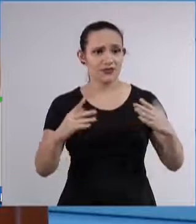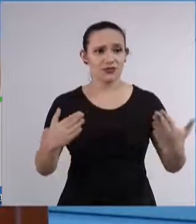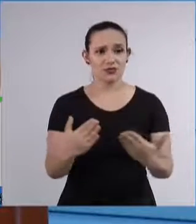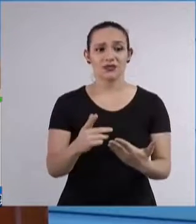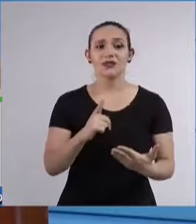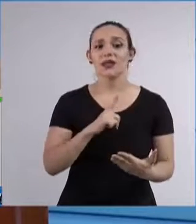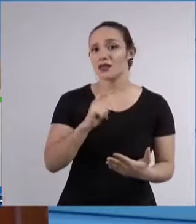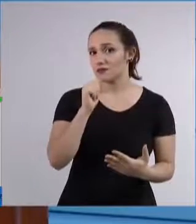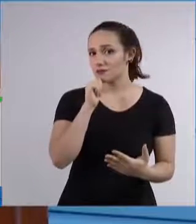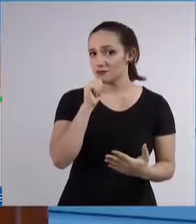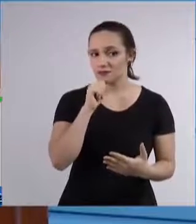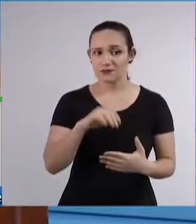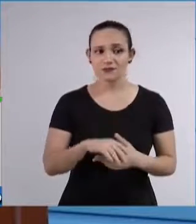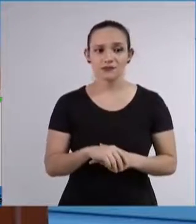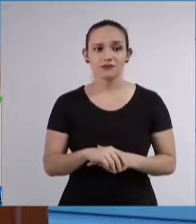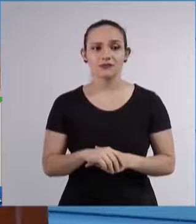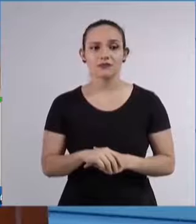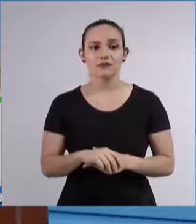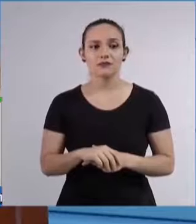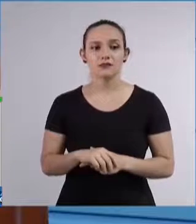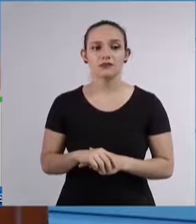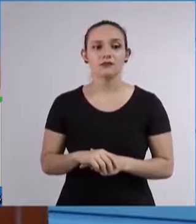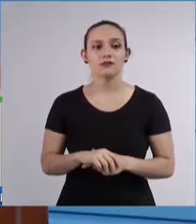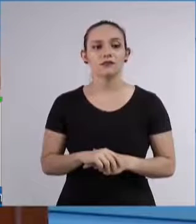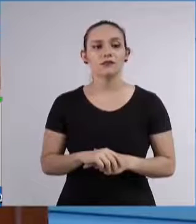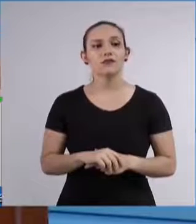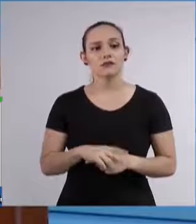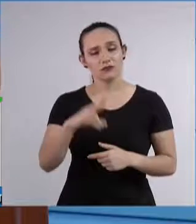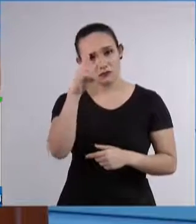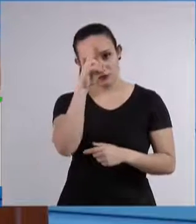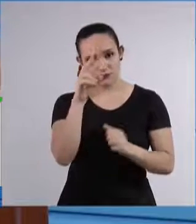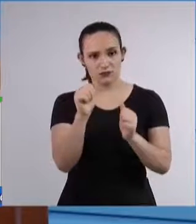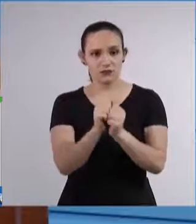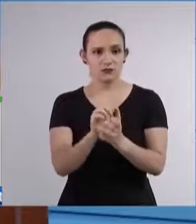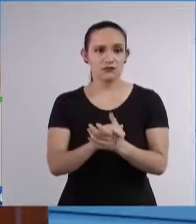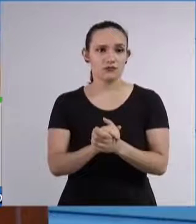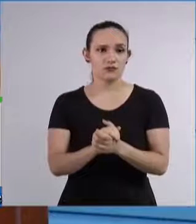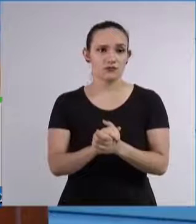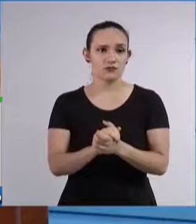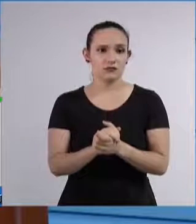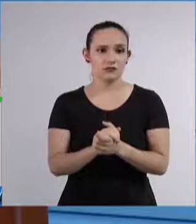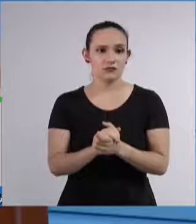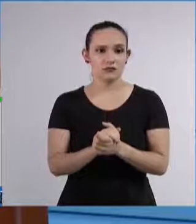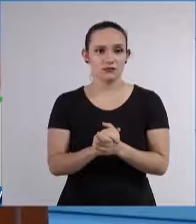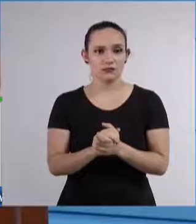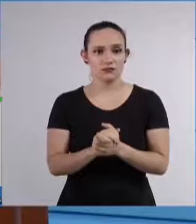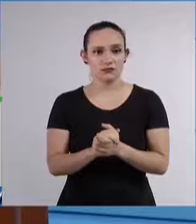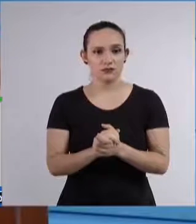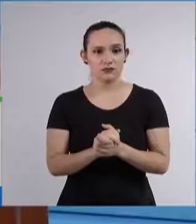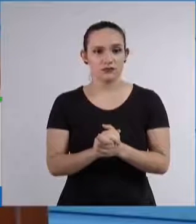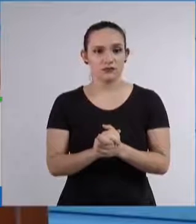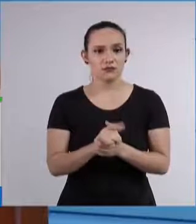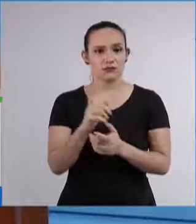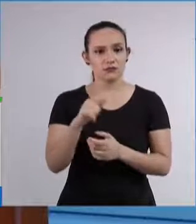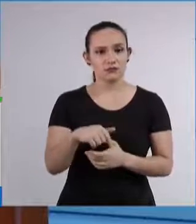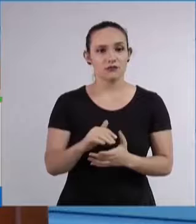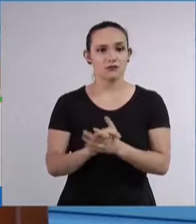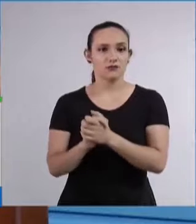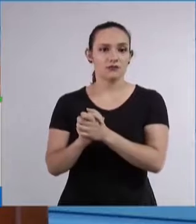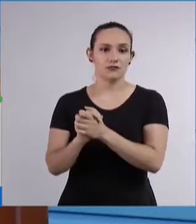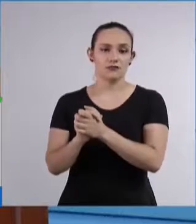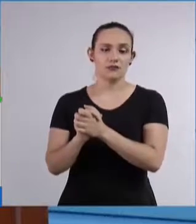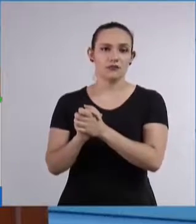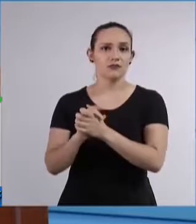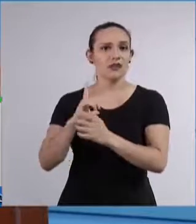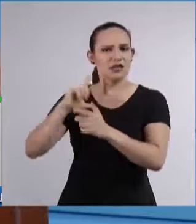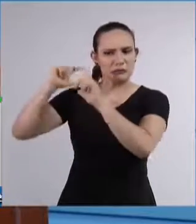sua história, na sua bagagem, entendeu? Uma tradição de luta e, acima de tudo,